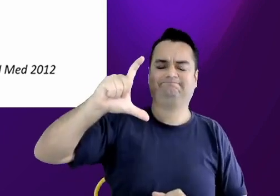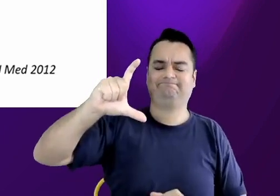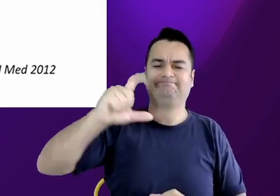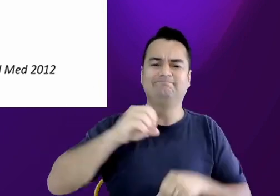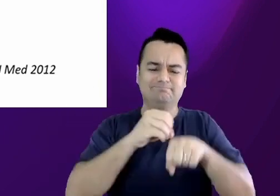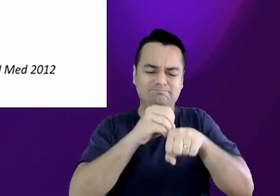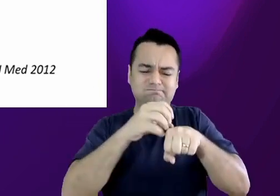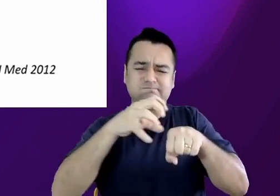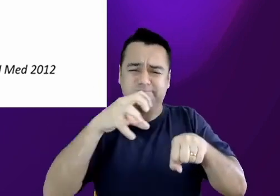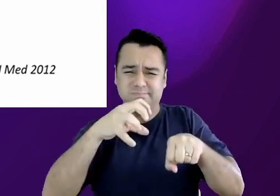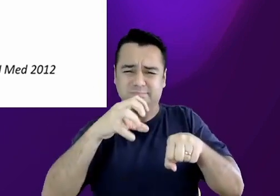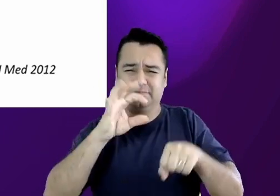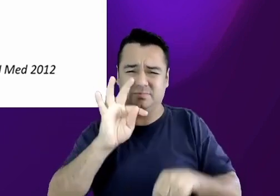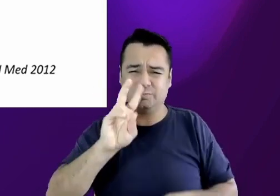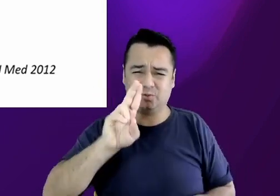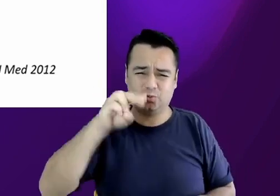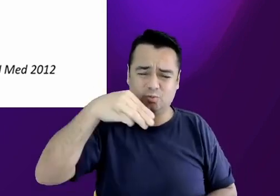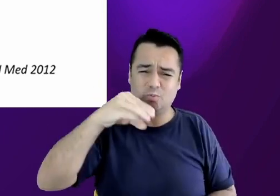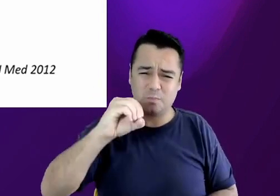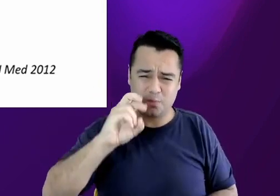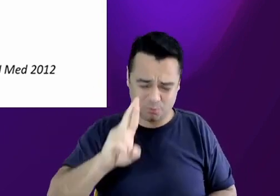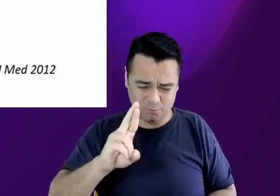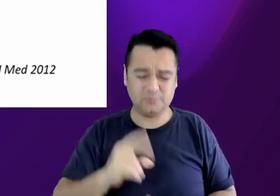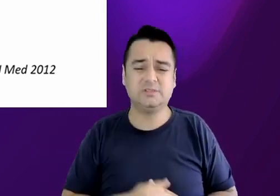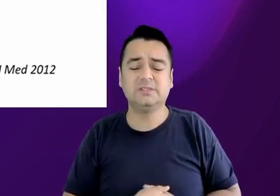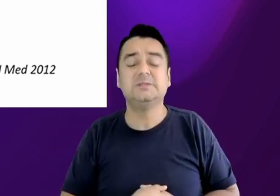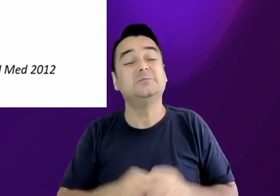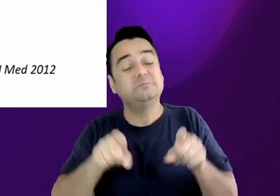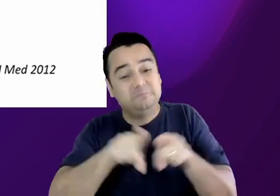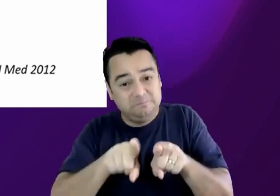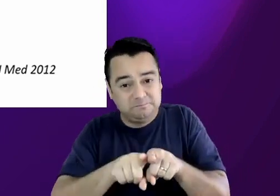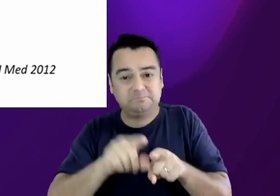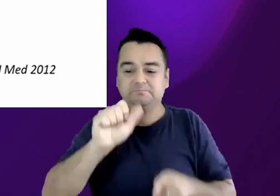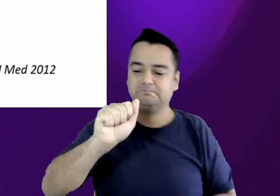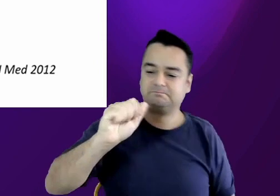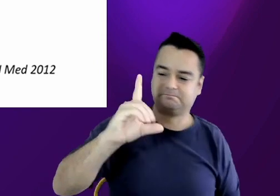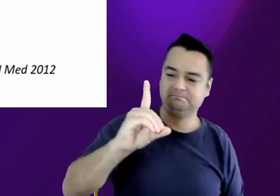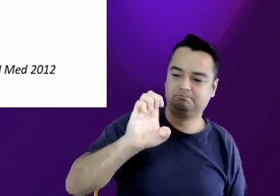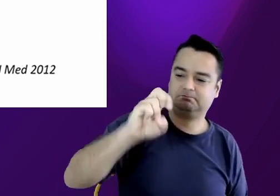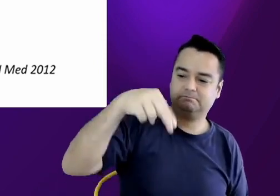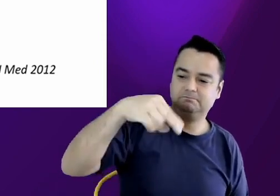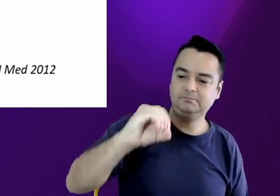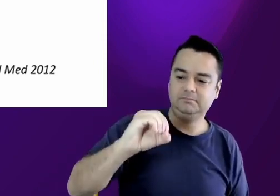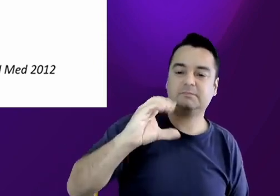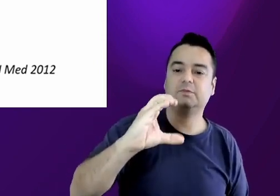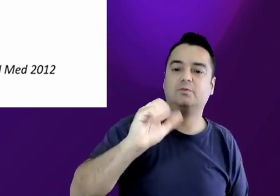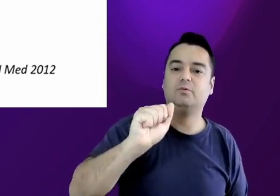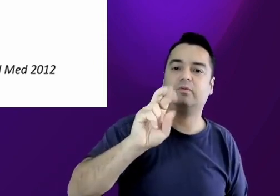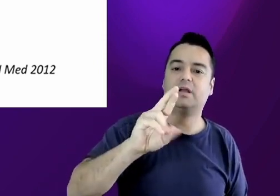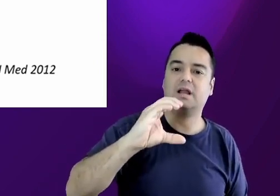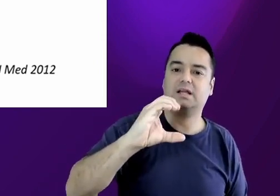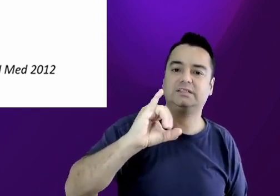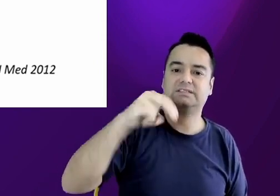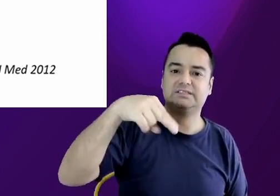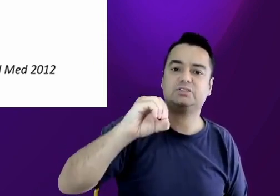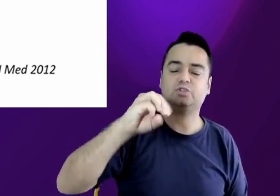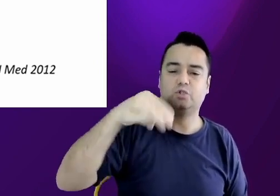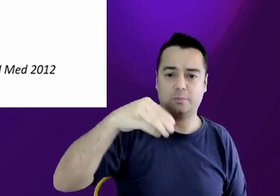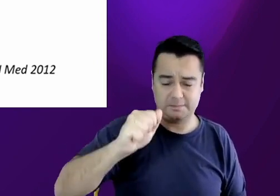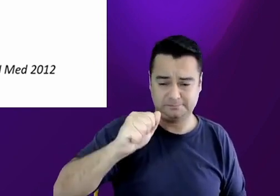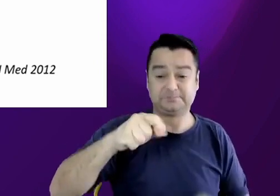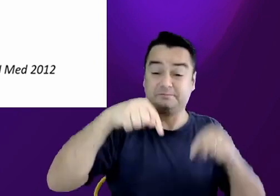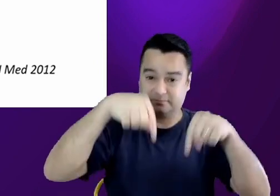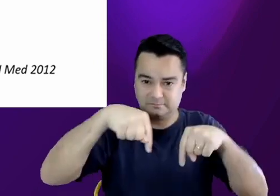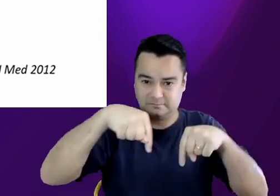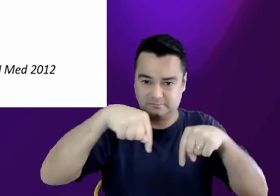tumores, tanto epidermoides como adenocarcinoma. No caso dos tumores adenocarcinoma, que aqui é